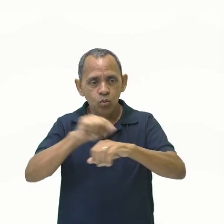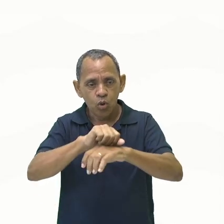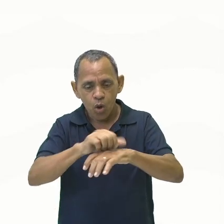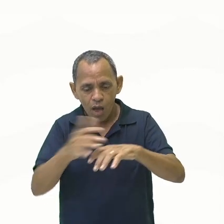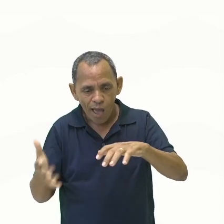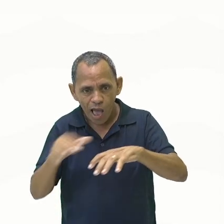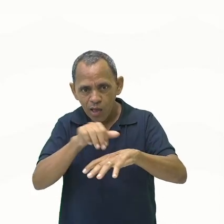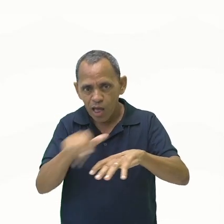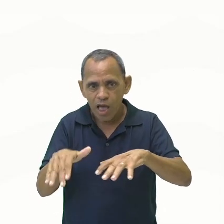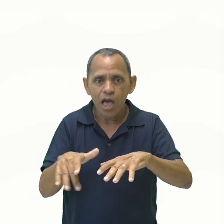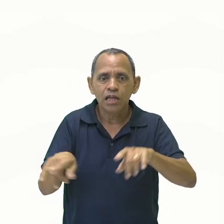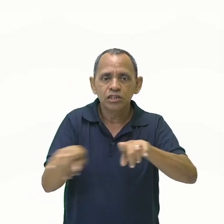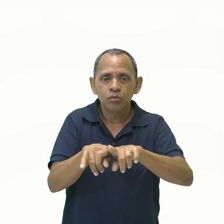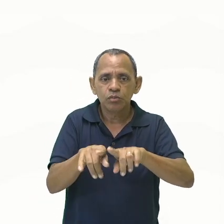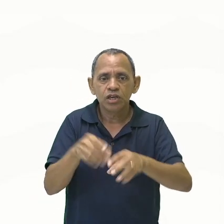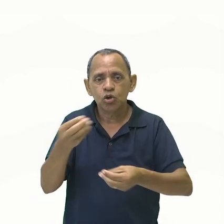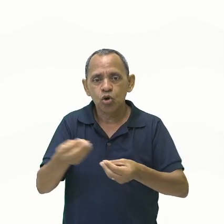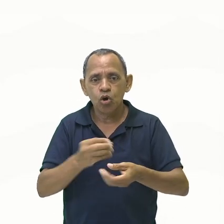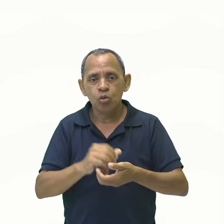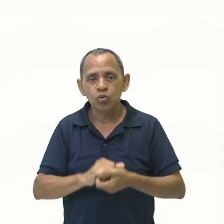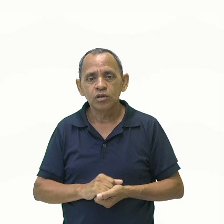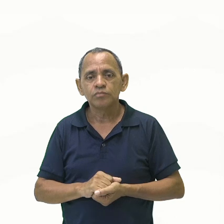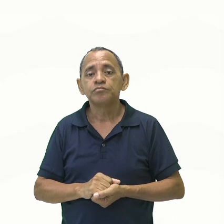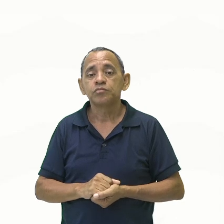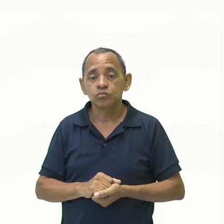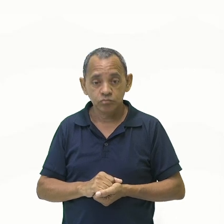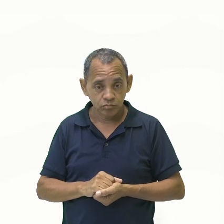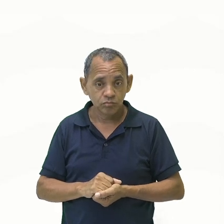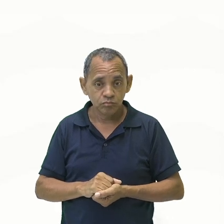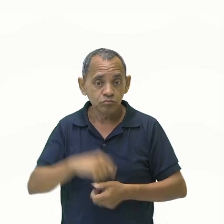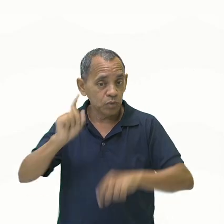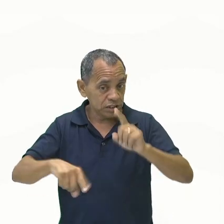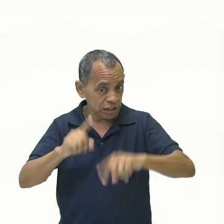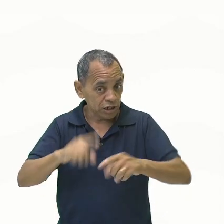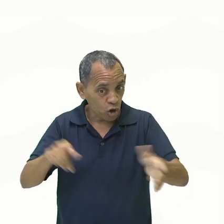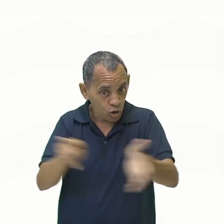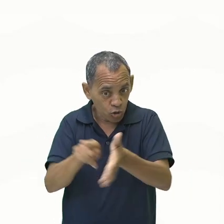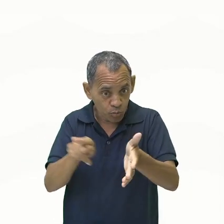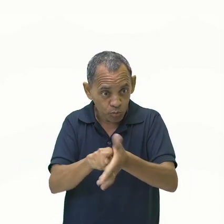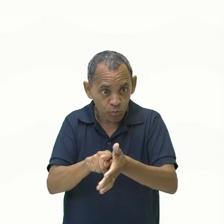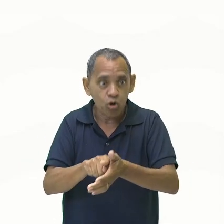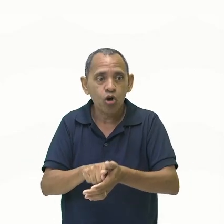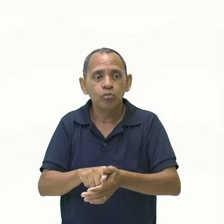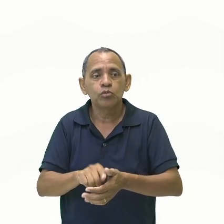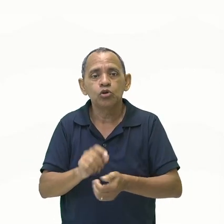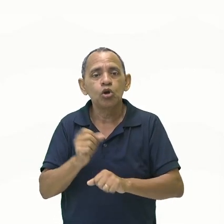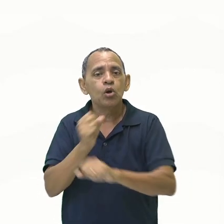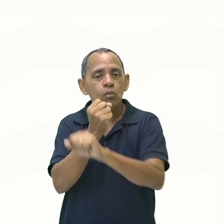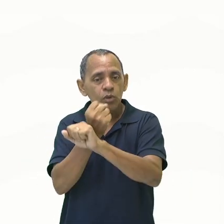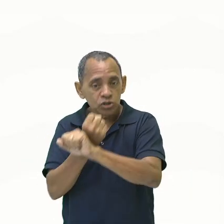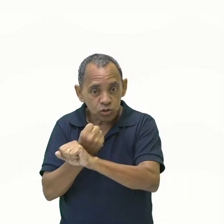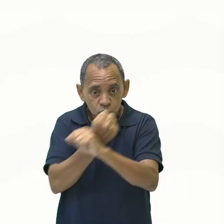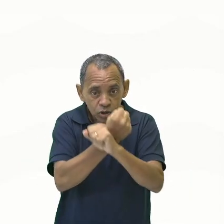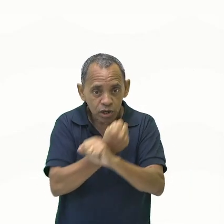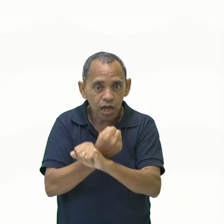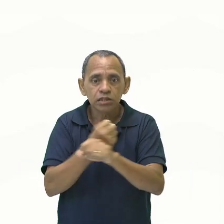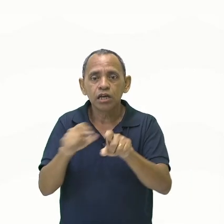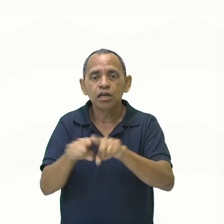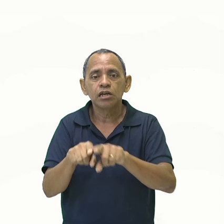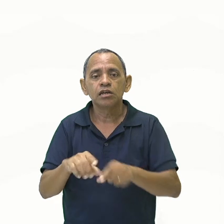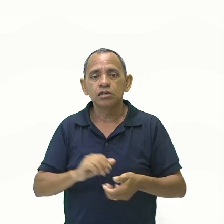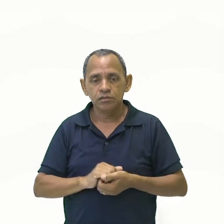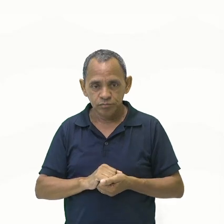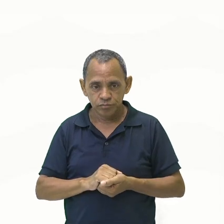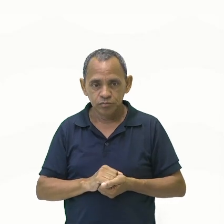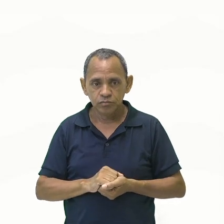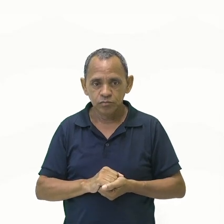mantas impermeabilizadoras, tá? Certo? Que impede que o chorume produzido a partir da matéria orgânica em decomposição